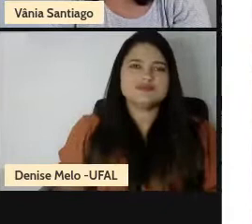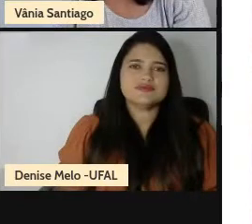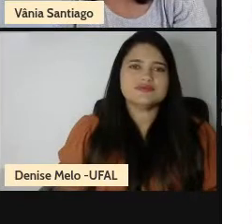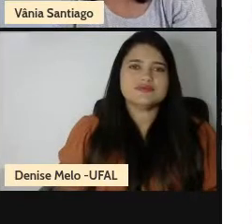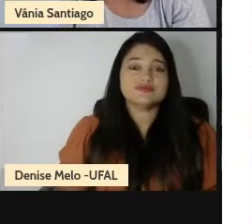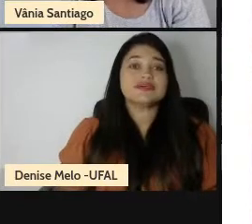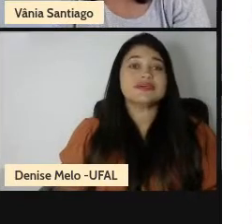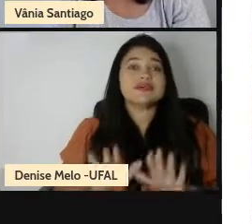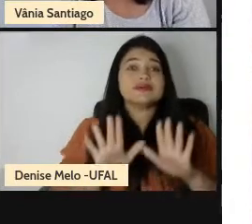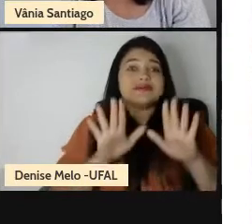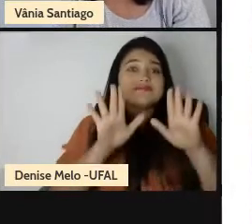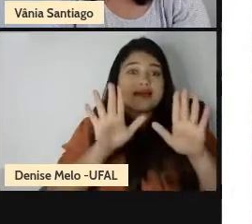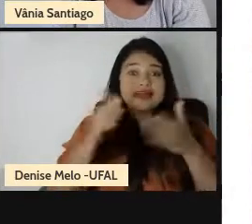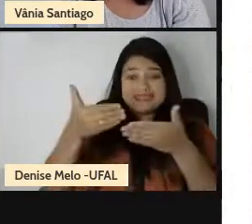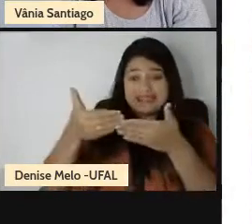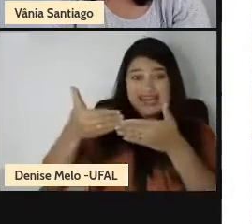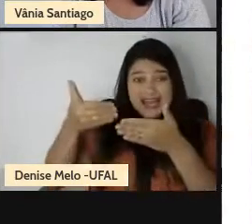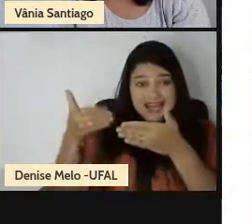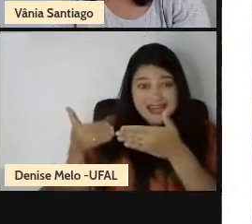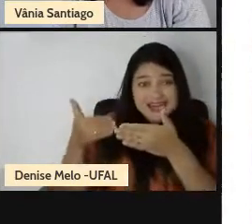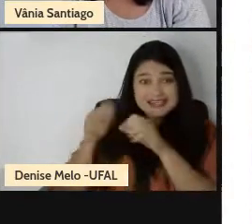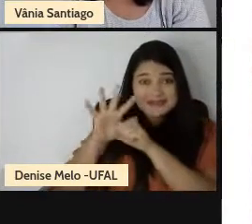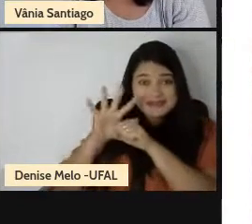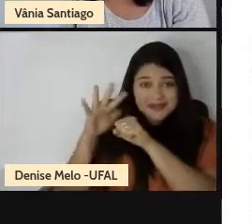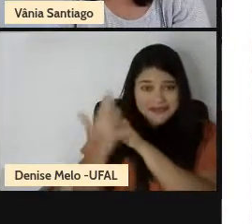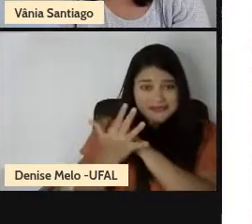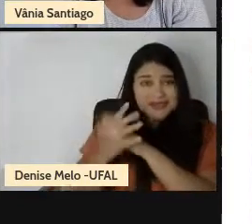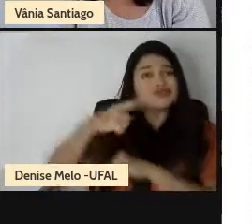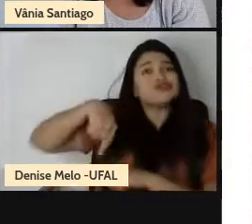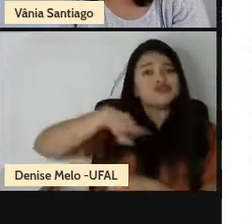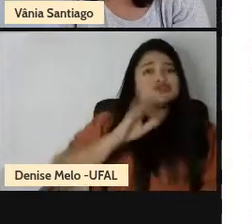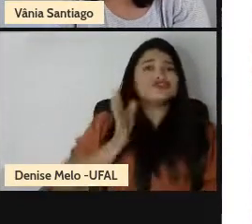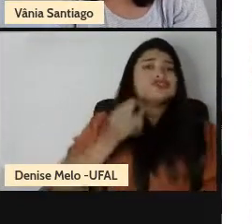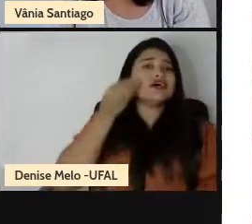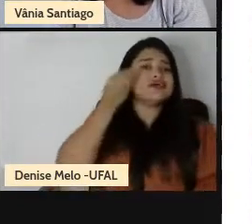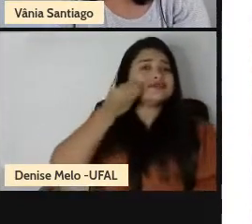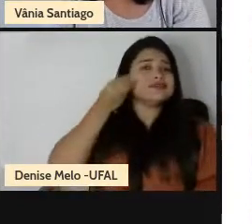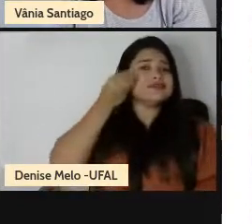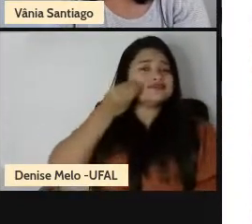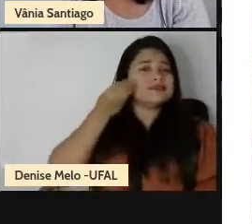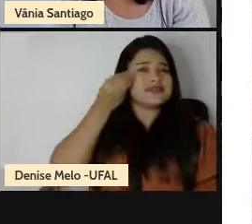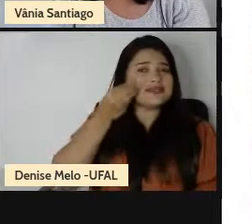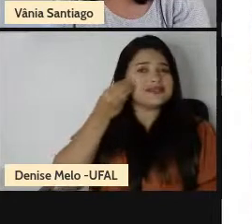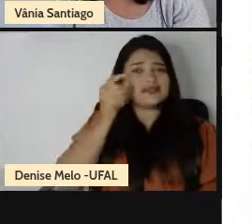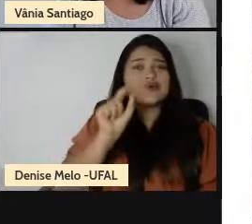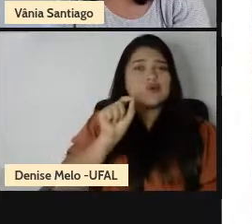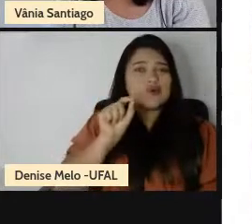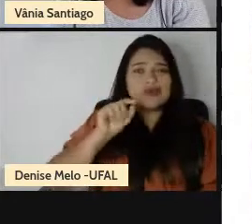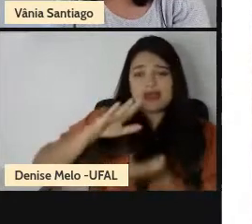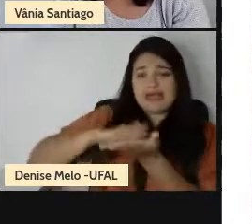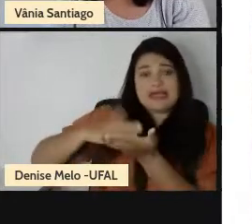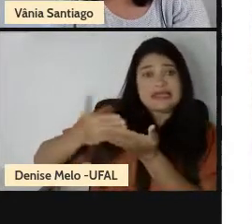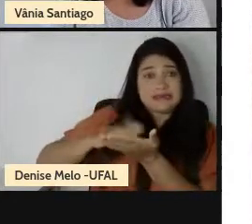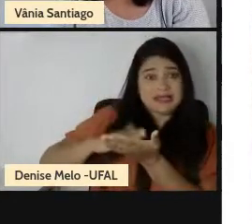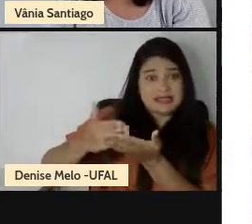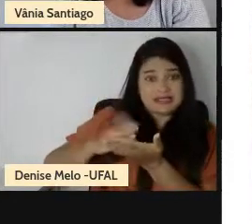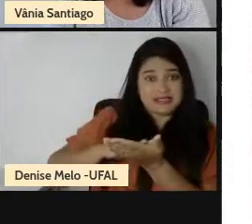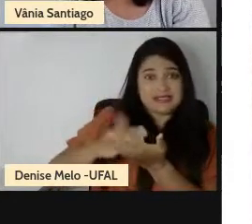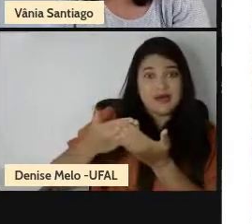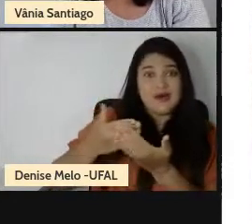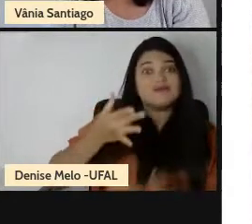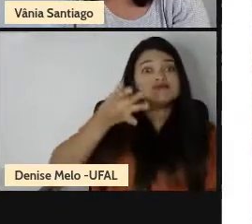Mas, mesmo antes da pandemia, a gente já tinha a experiência da interpretação presencial,